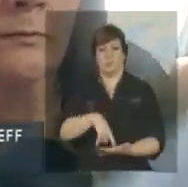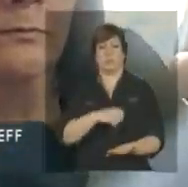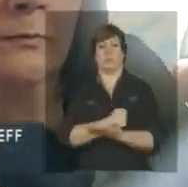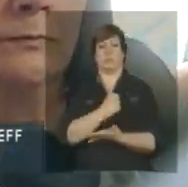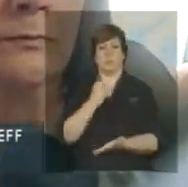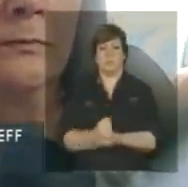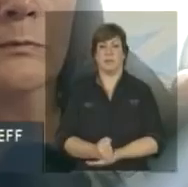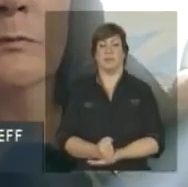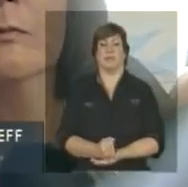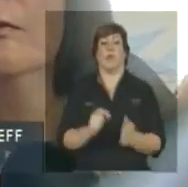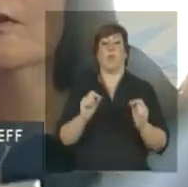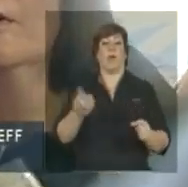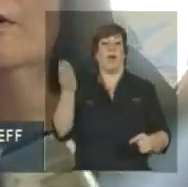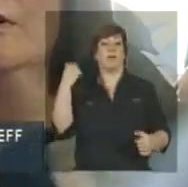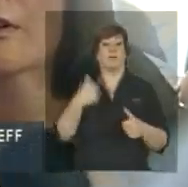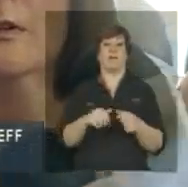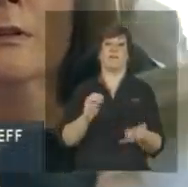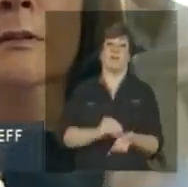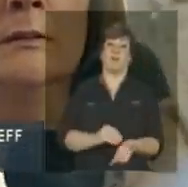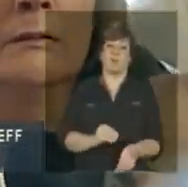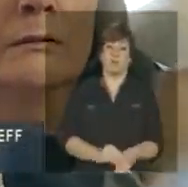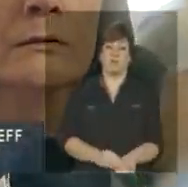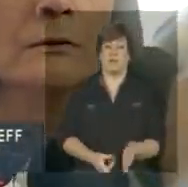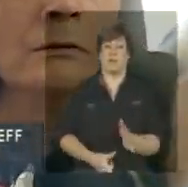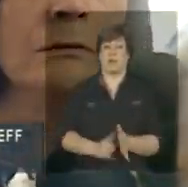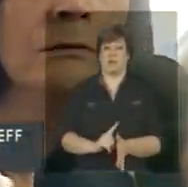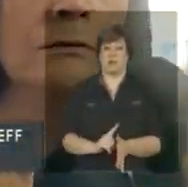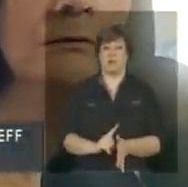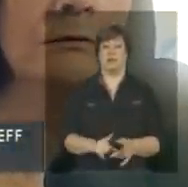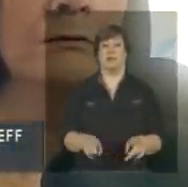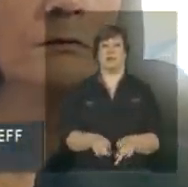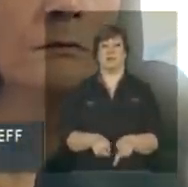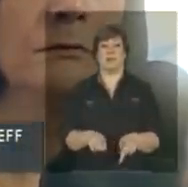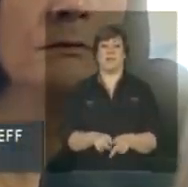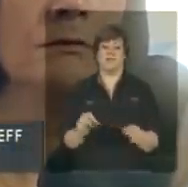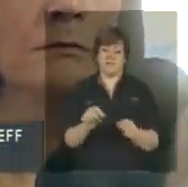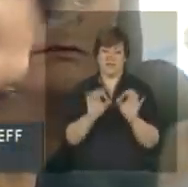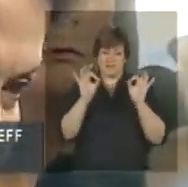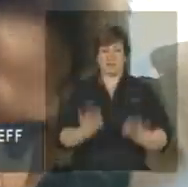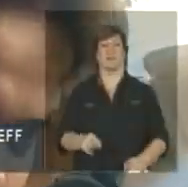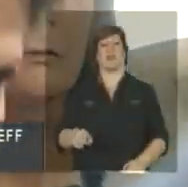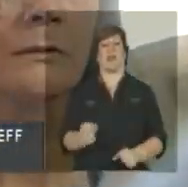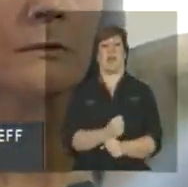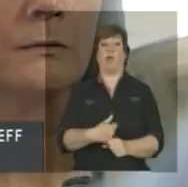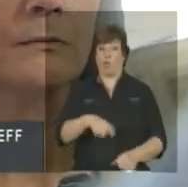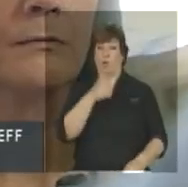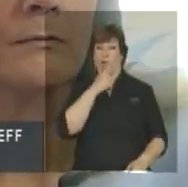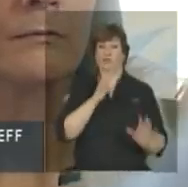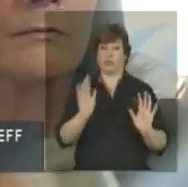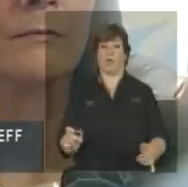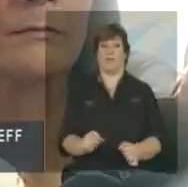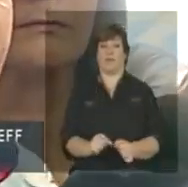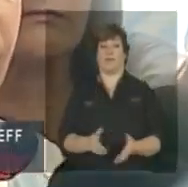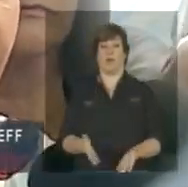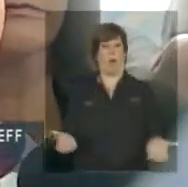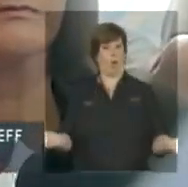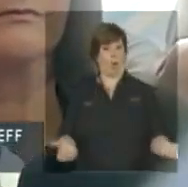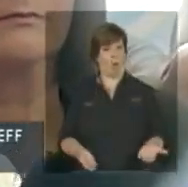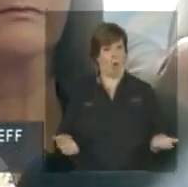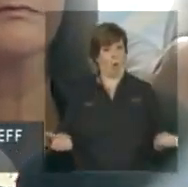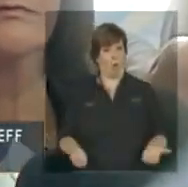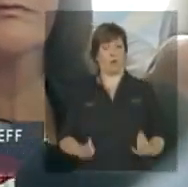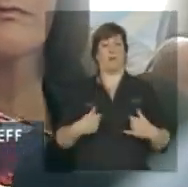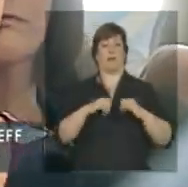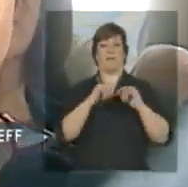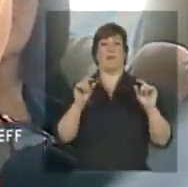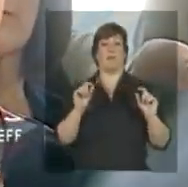contratar aquilo que estava faltando, de ir equacionar essa obra. Nós conseguimos fazer isso. Hoje assinalo o